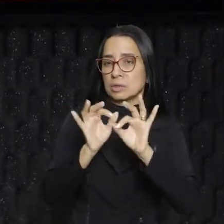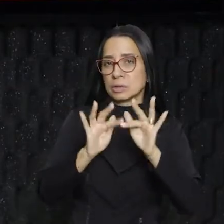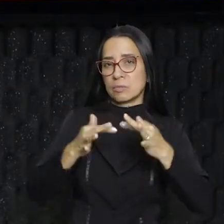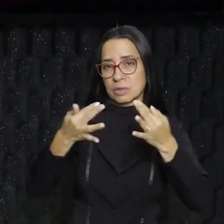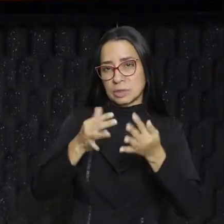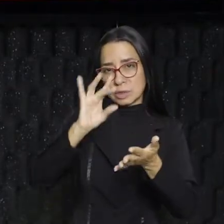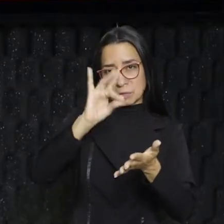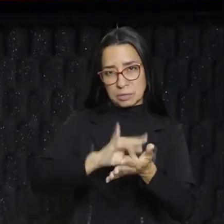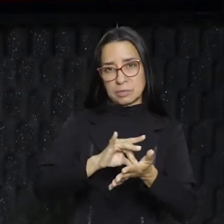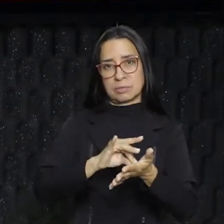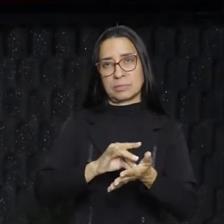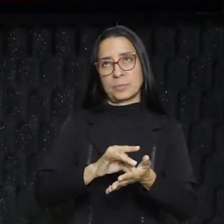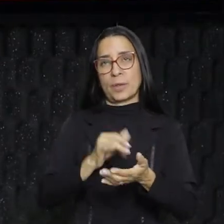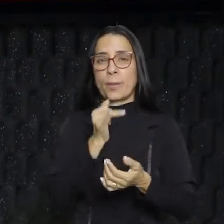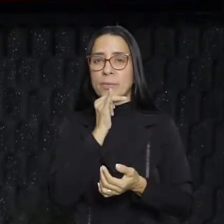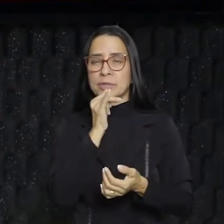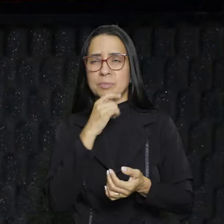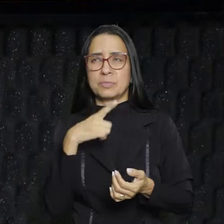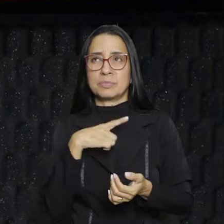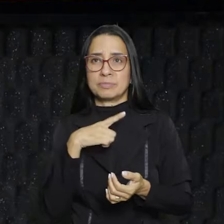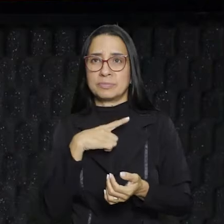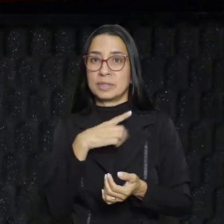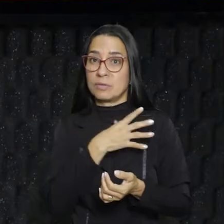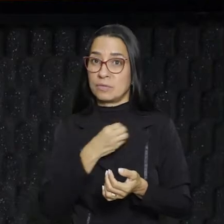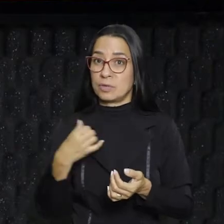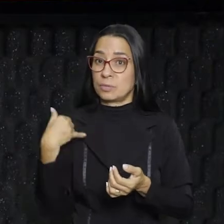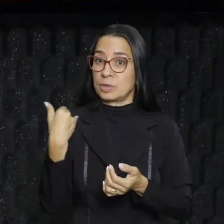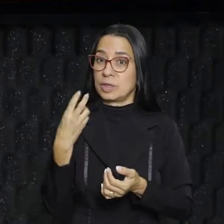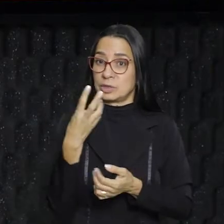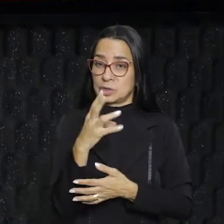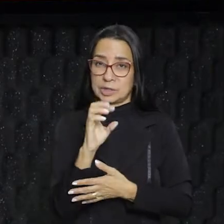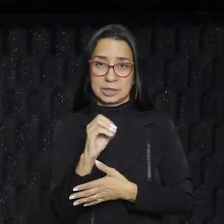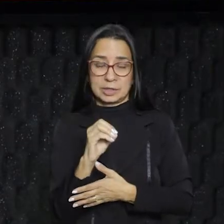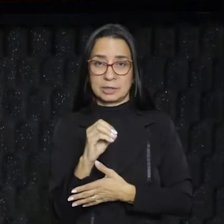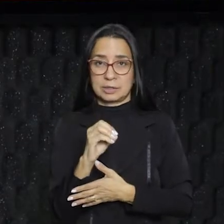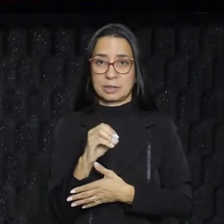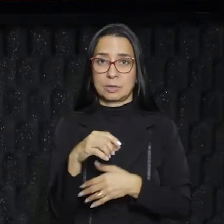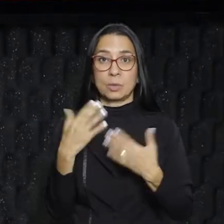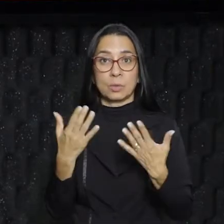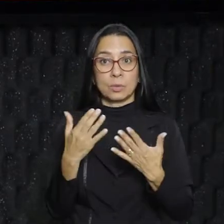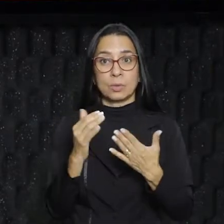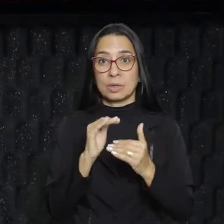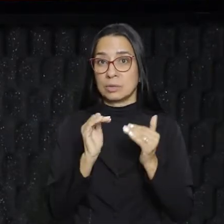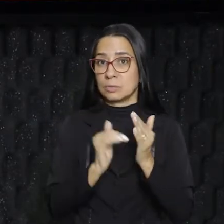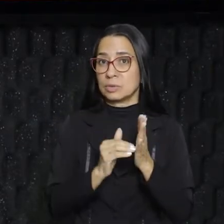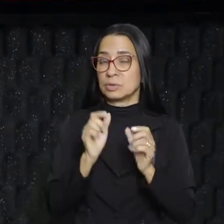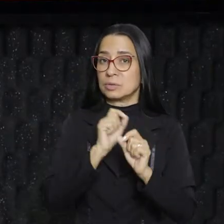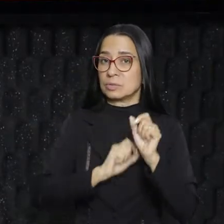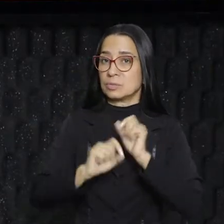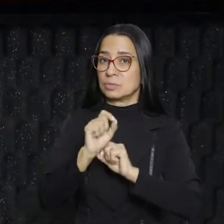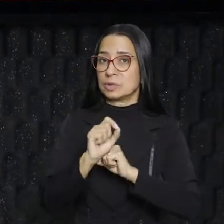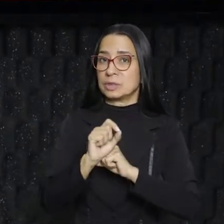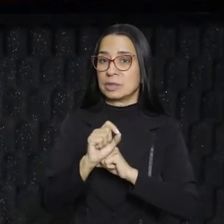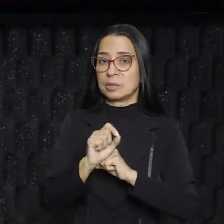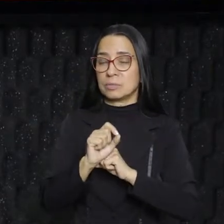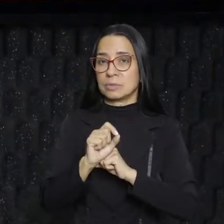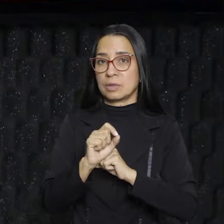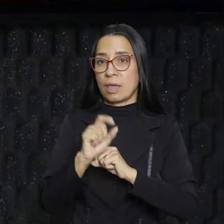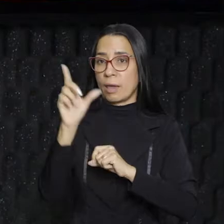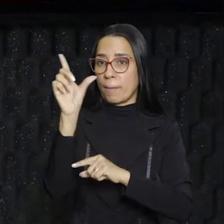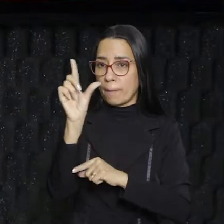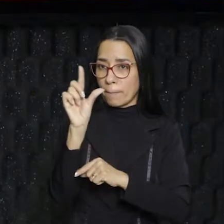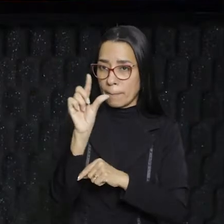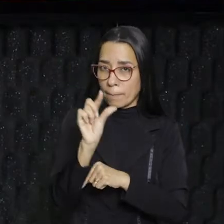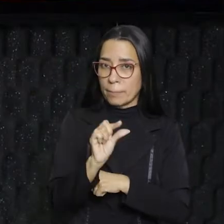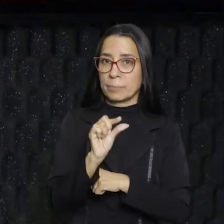30 anos. Né? Então tudo isso, galera, vai repercutir numa consequência clara da Europa, que é a baixa taxa de